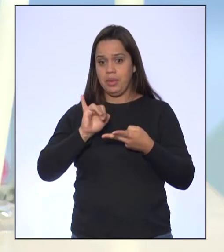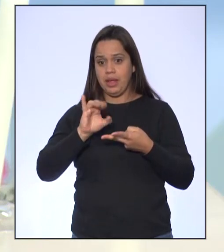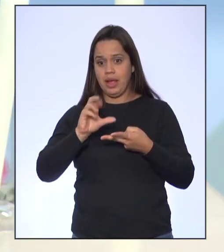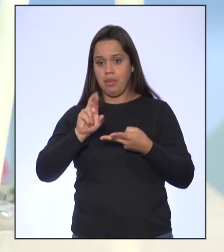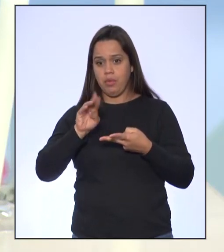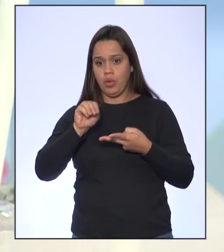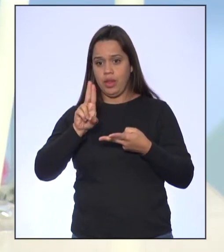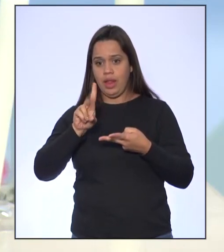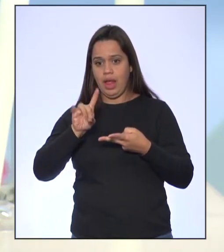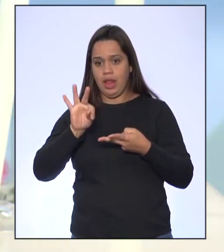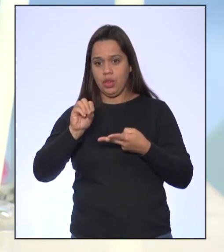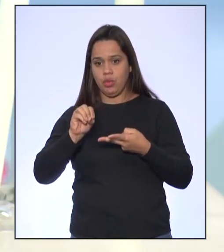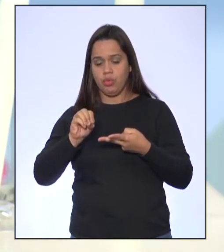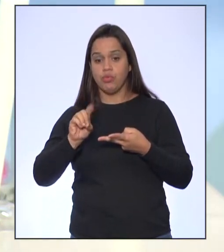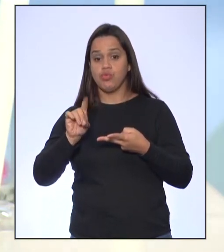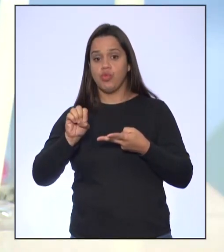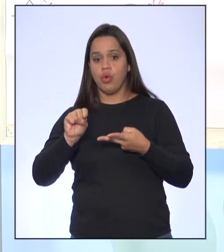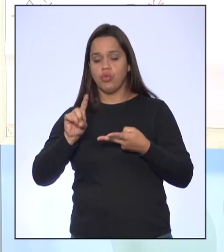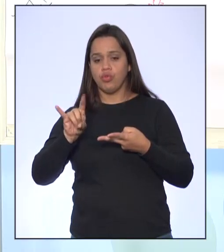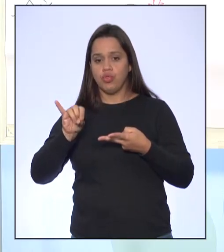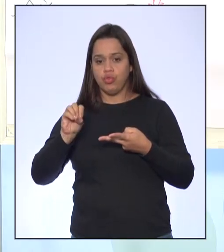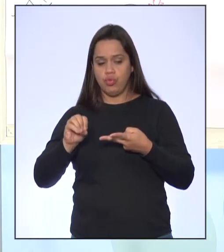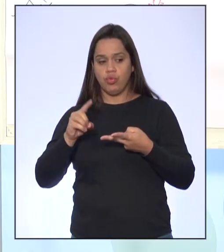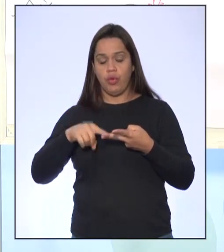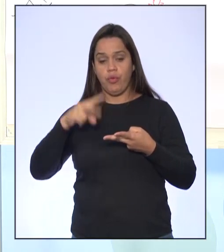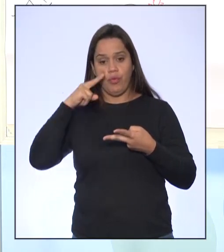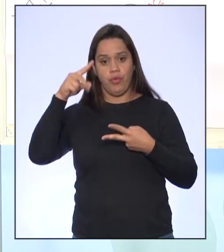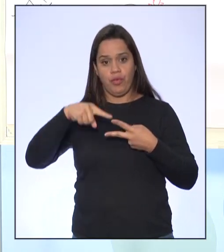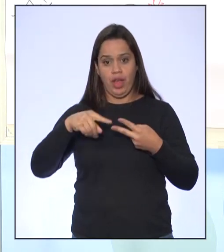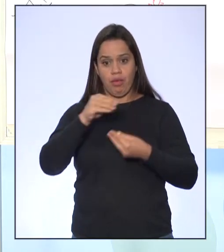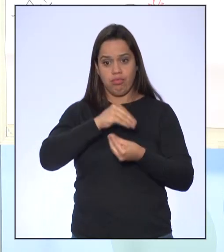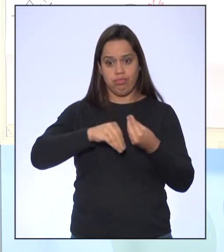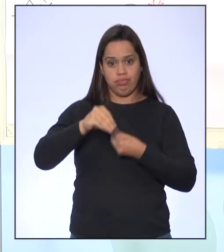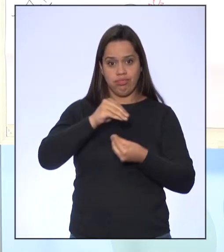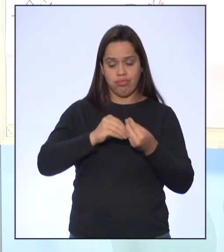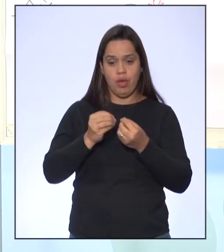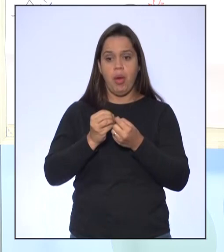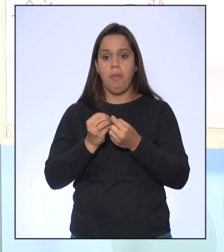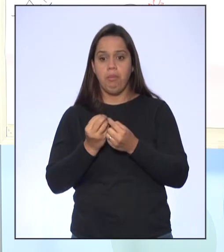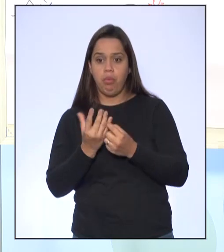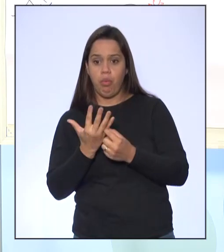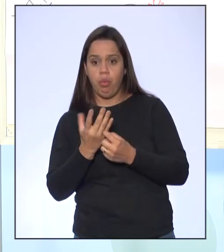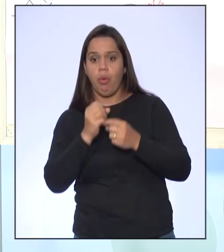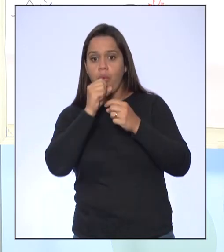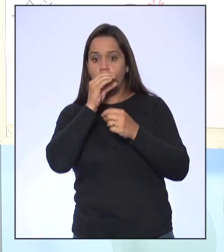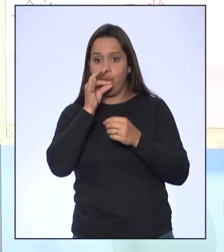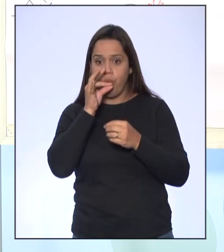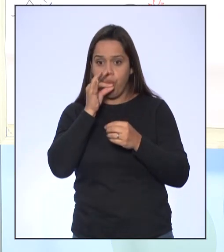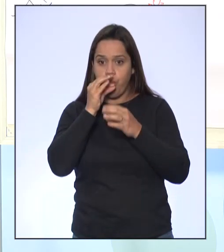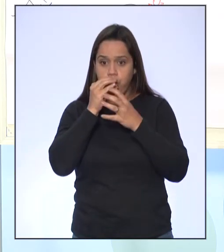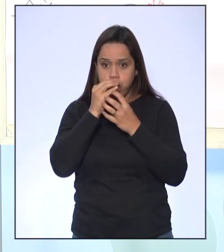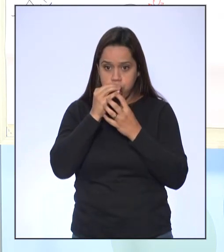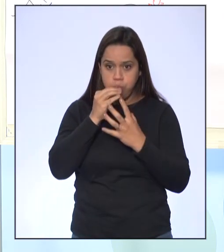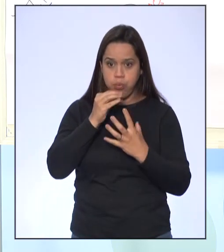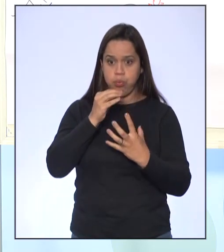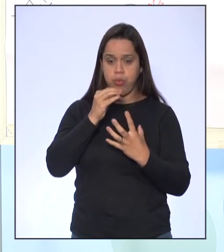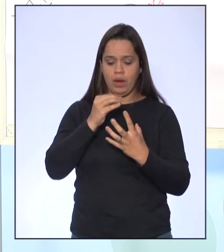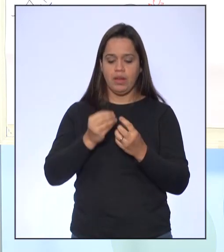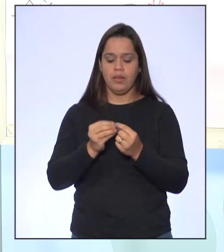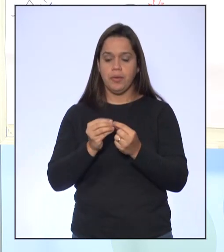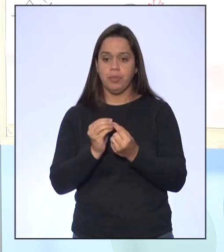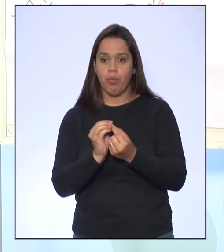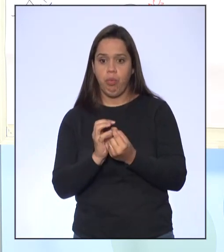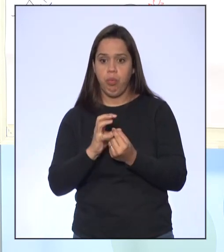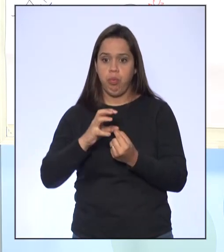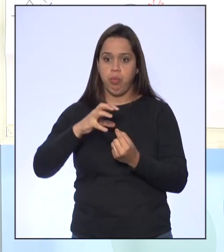carbônico. Agora, lembra da reação? Nós temos uma reação bem característica como